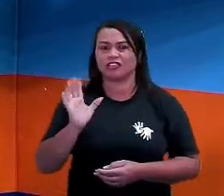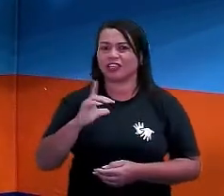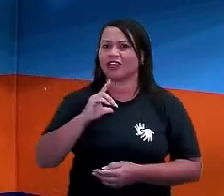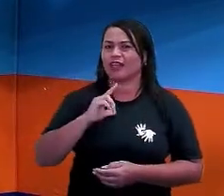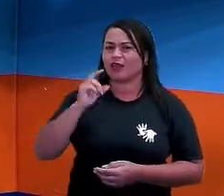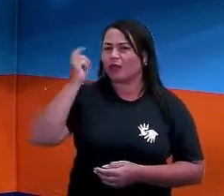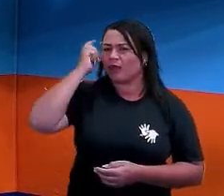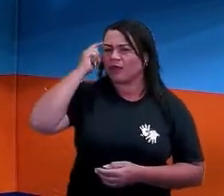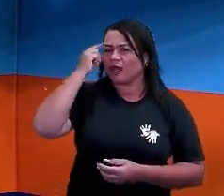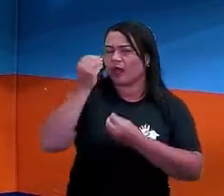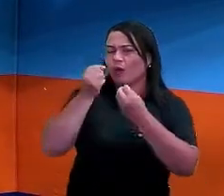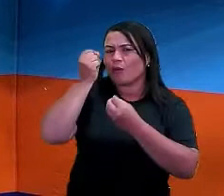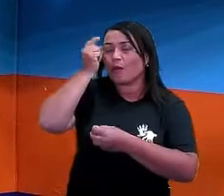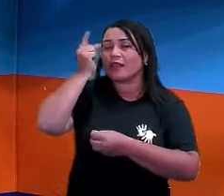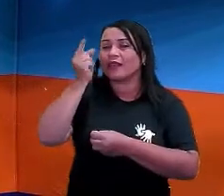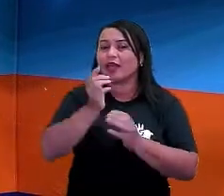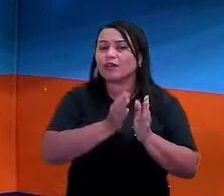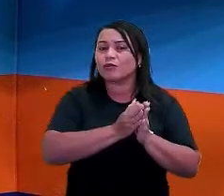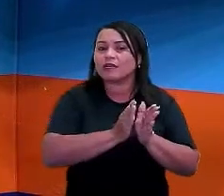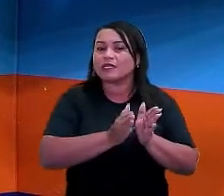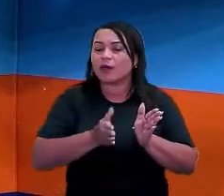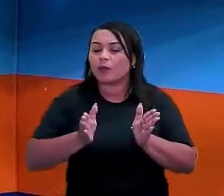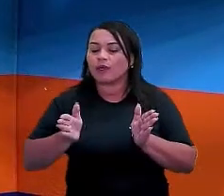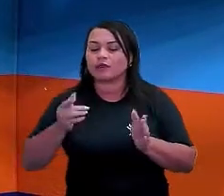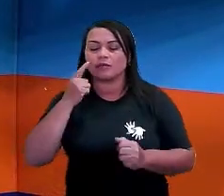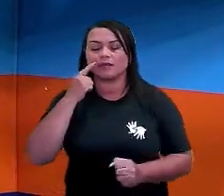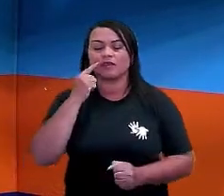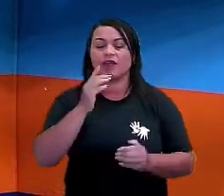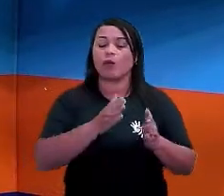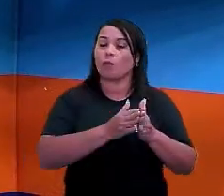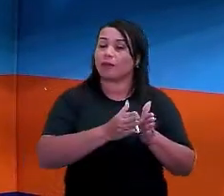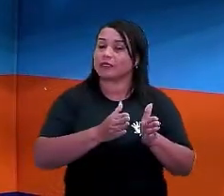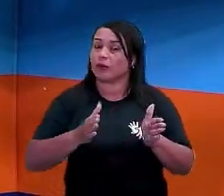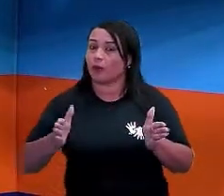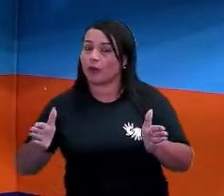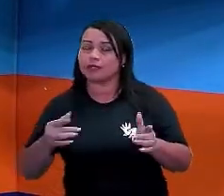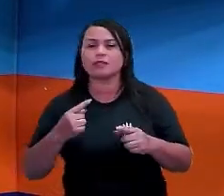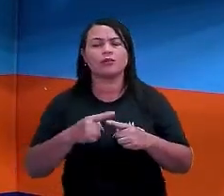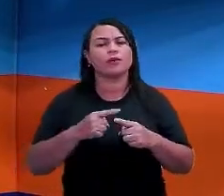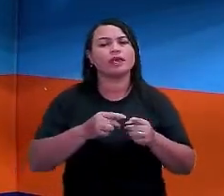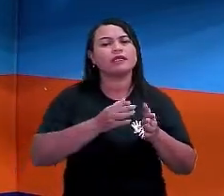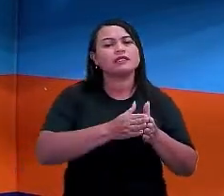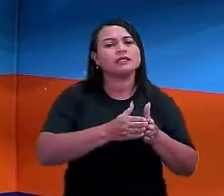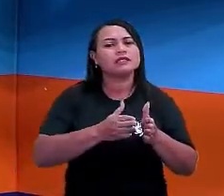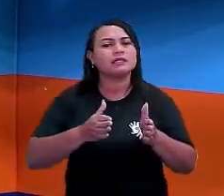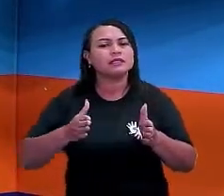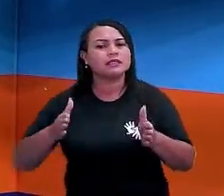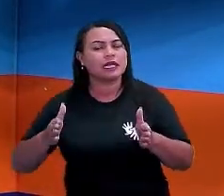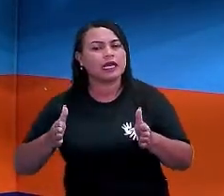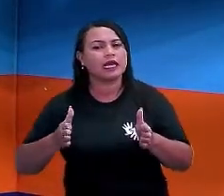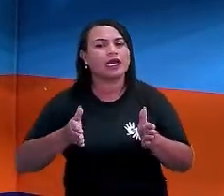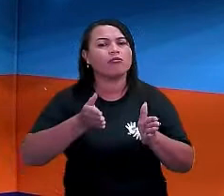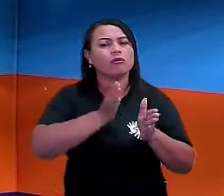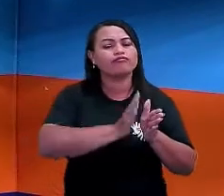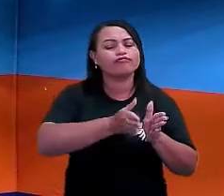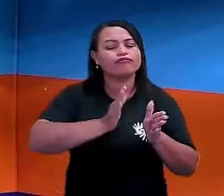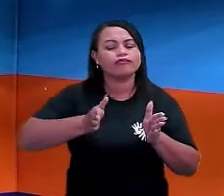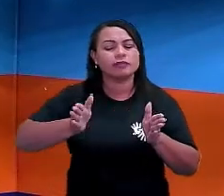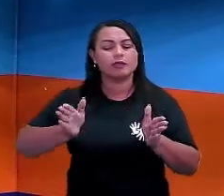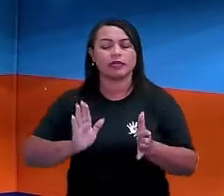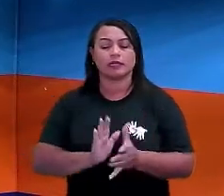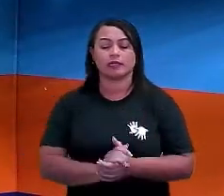uma ideia aí dessa sequência, né? Vai pensando. É uma sequência porque segue uma